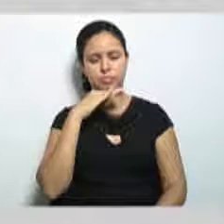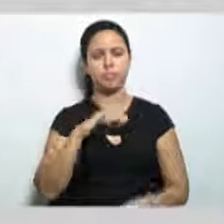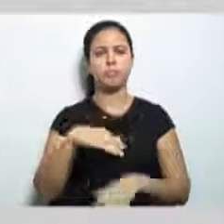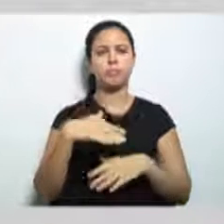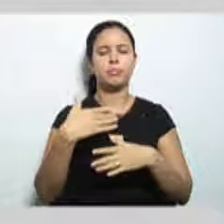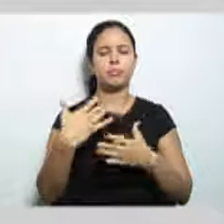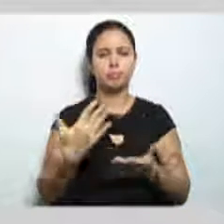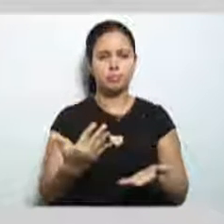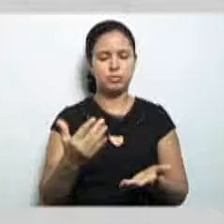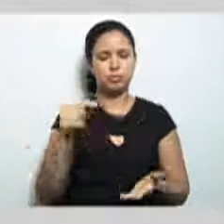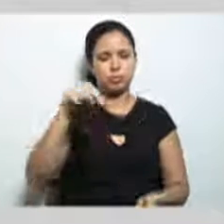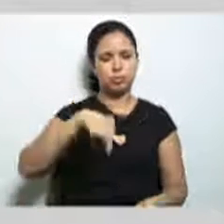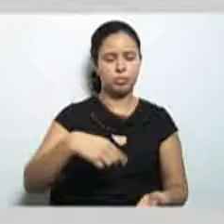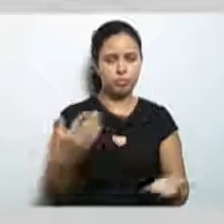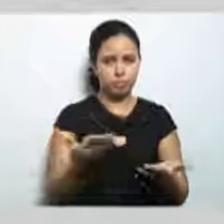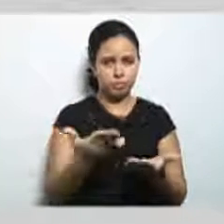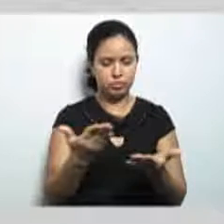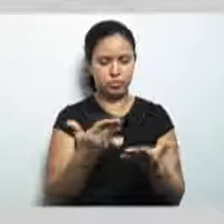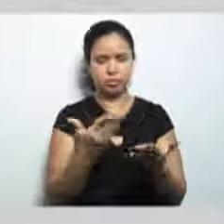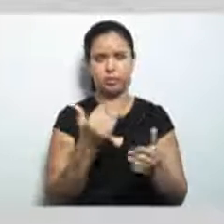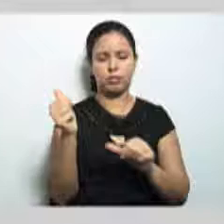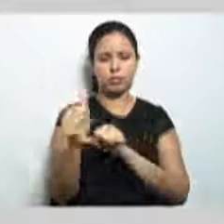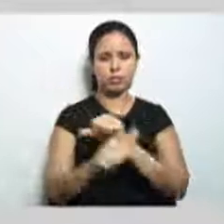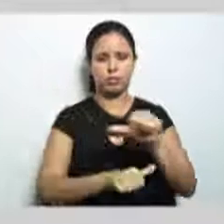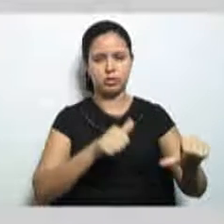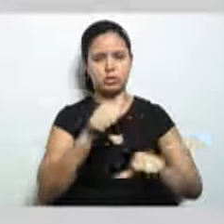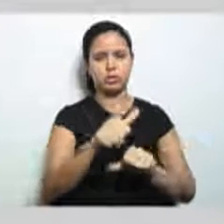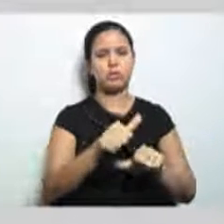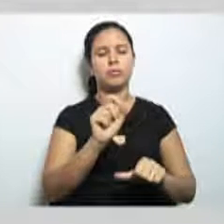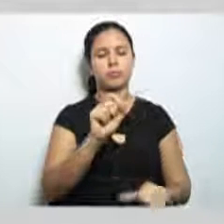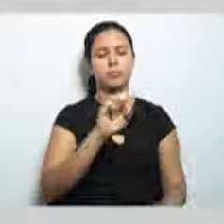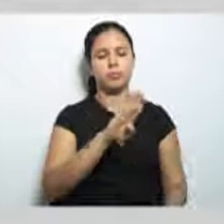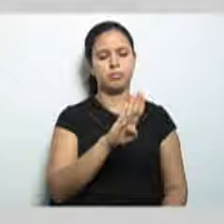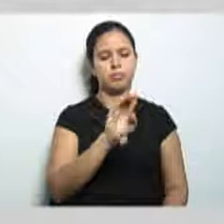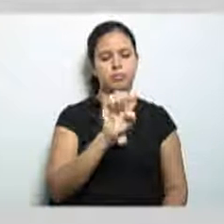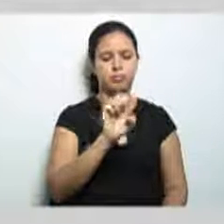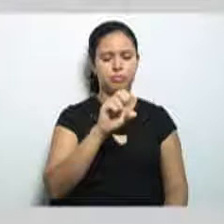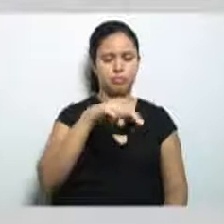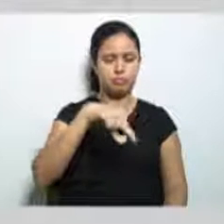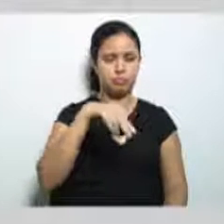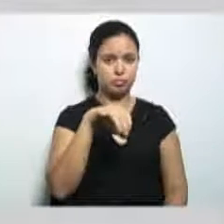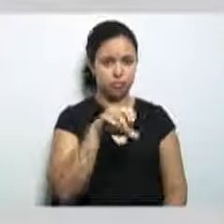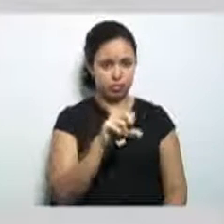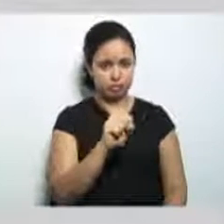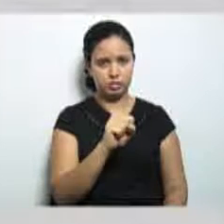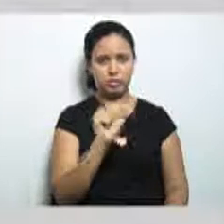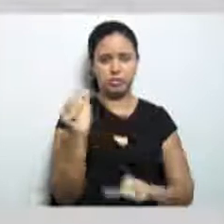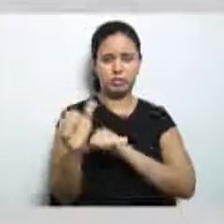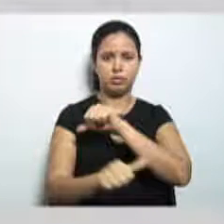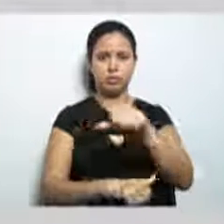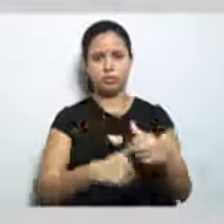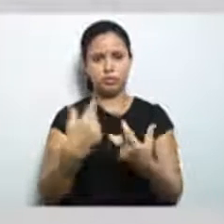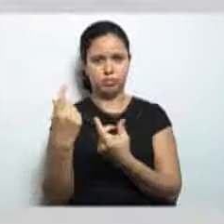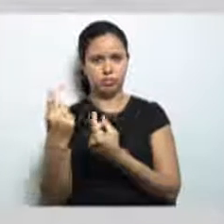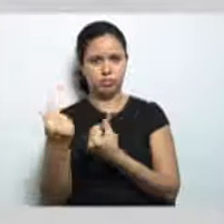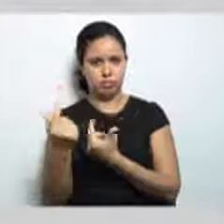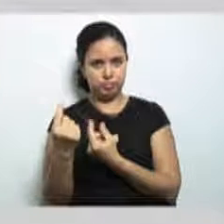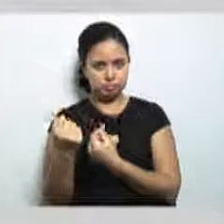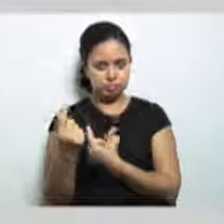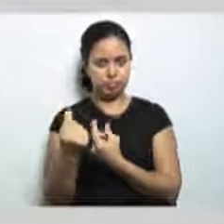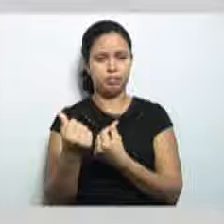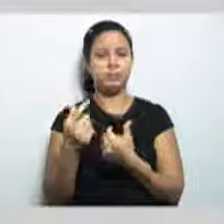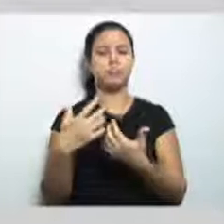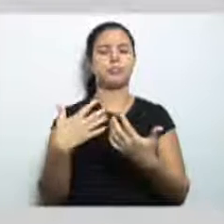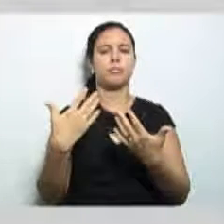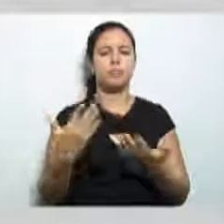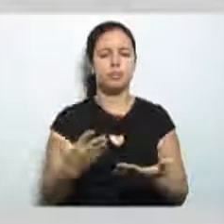por outros bens, trocamos os bens por dinheiro. Por isso, dizemos que são produzidos bens com valor de troca, ou seja, bens que são